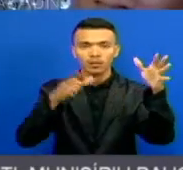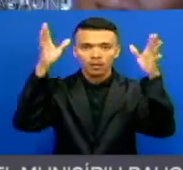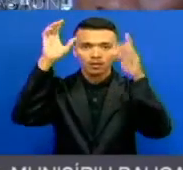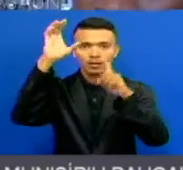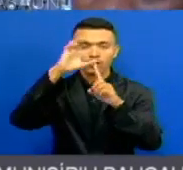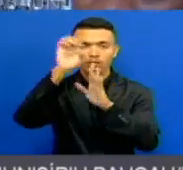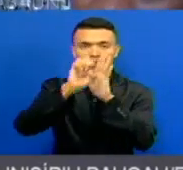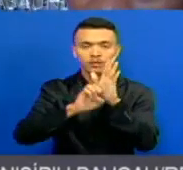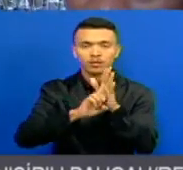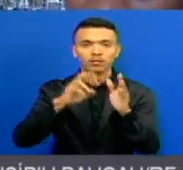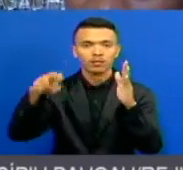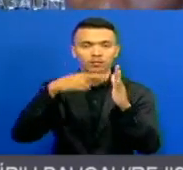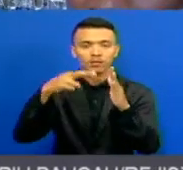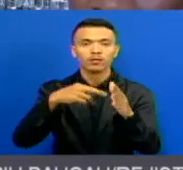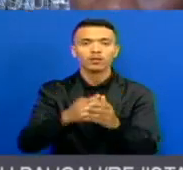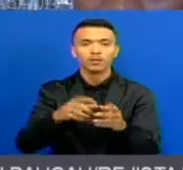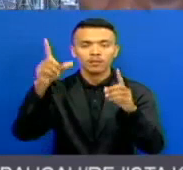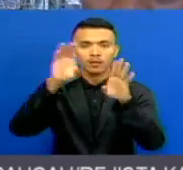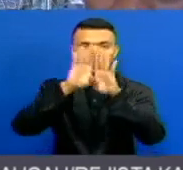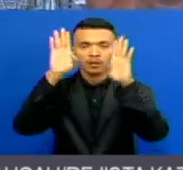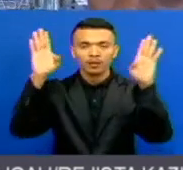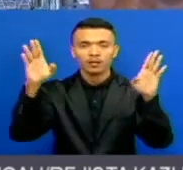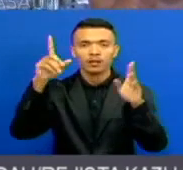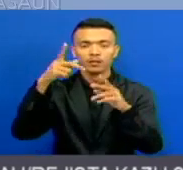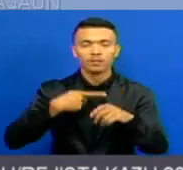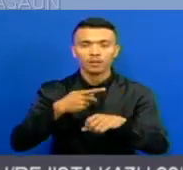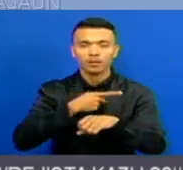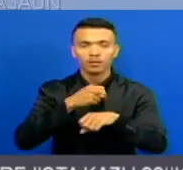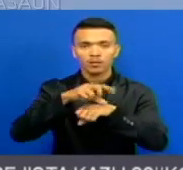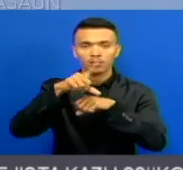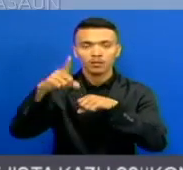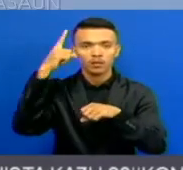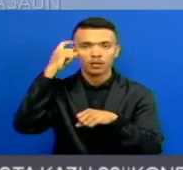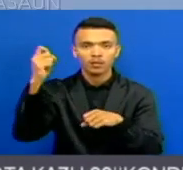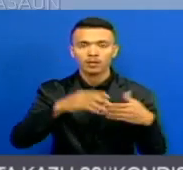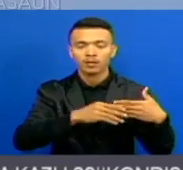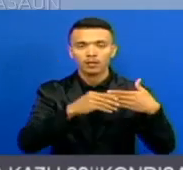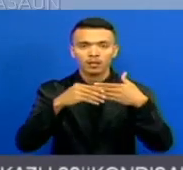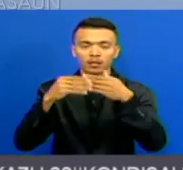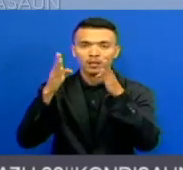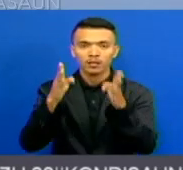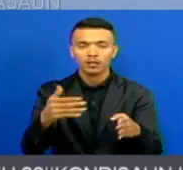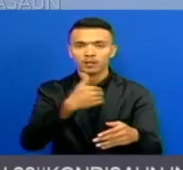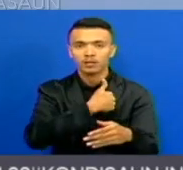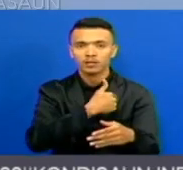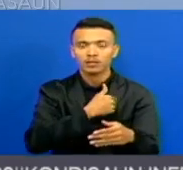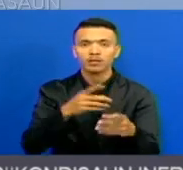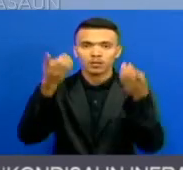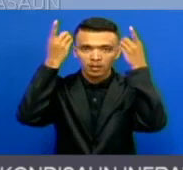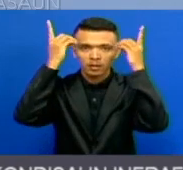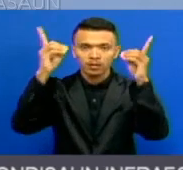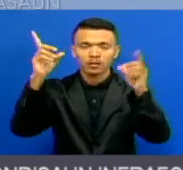Estado violaona nia dever ba promulga lei husi Parlamento Nacional. Também ne líder órgão legislativo ne cedeu que fixa loron atu